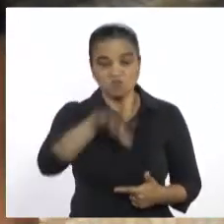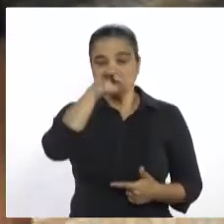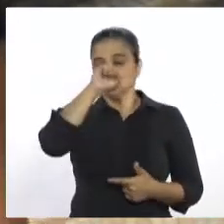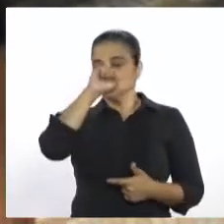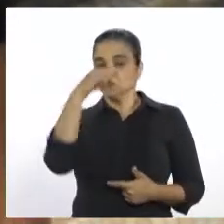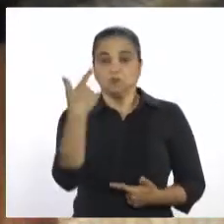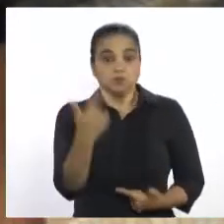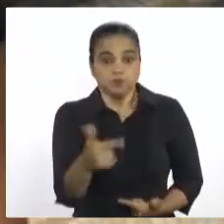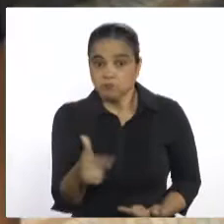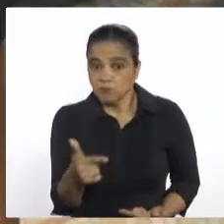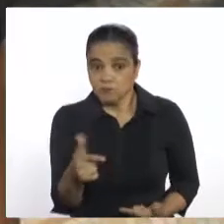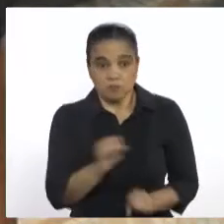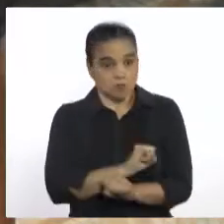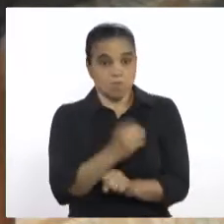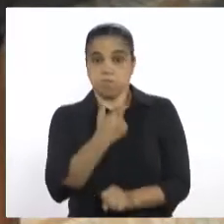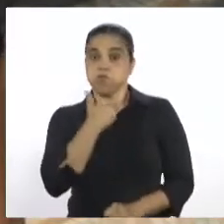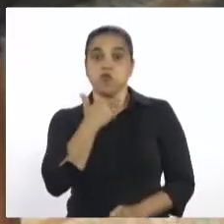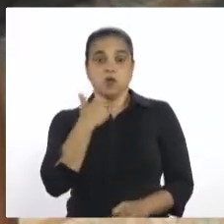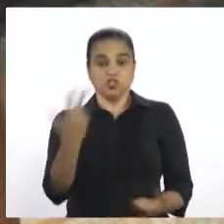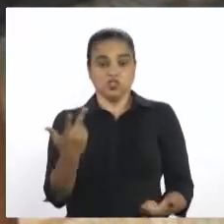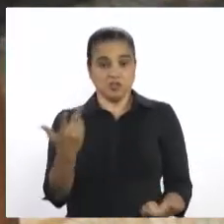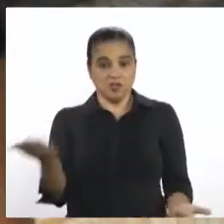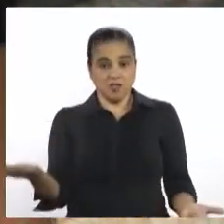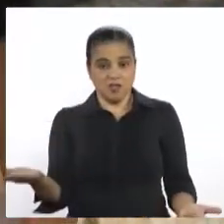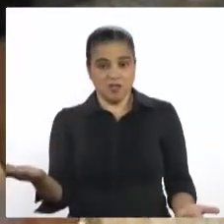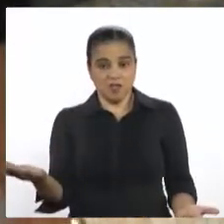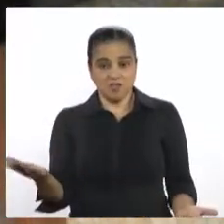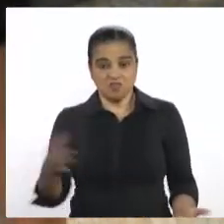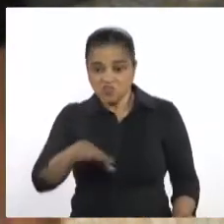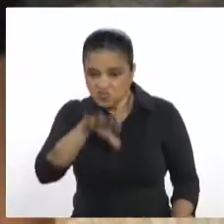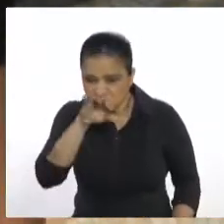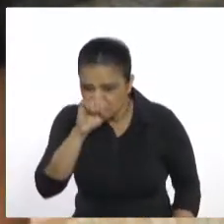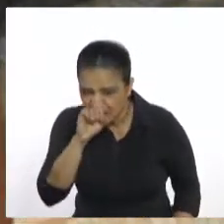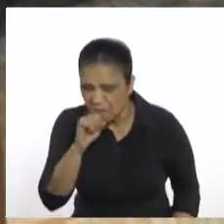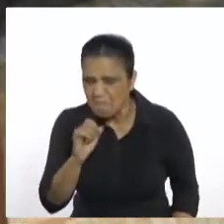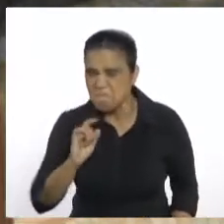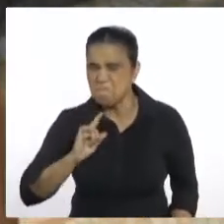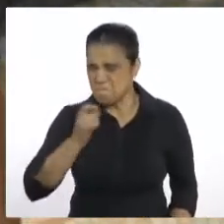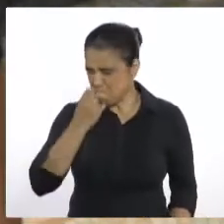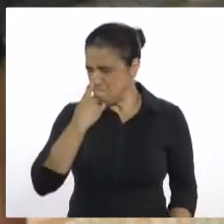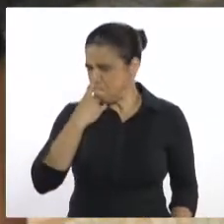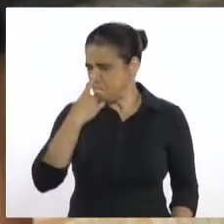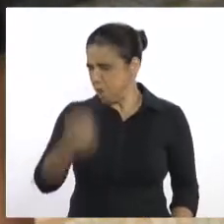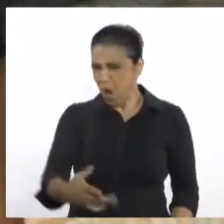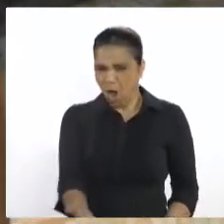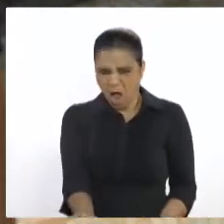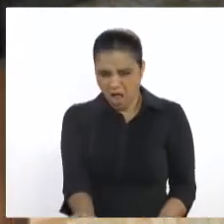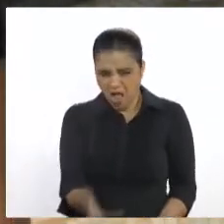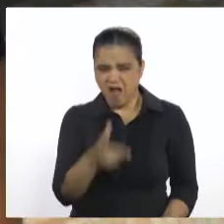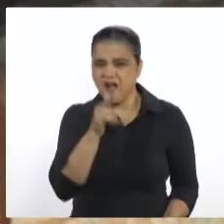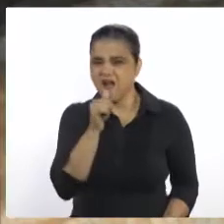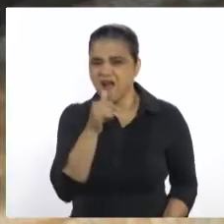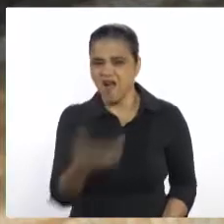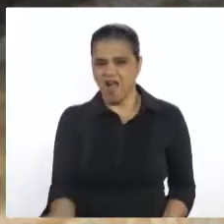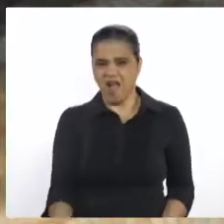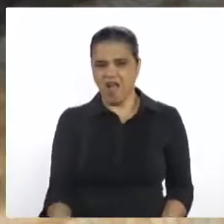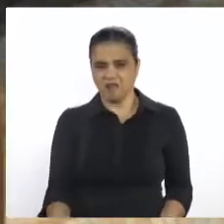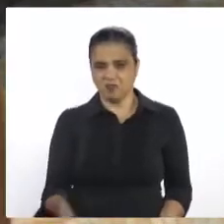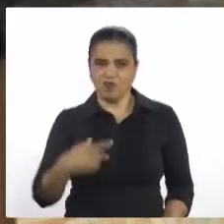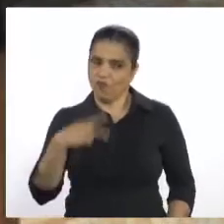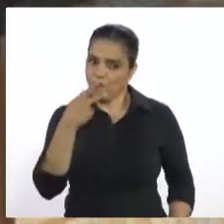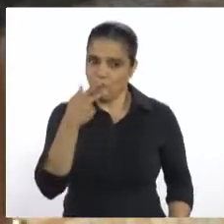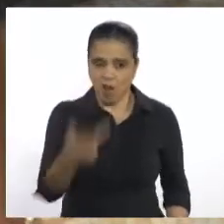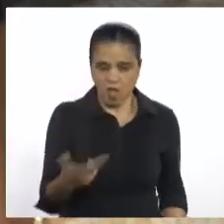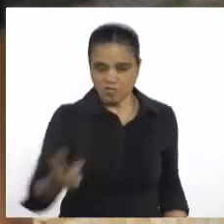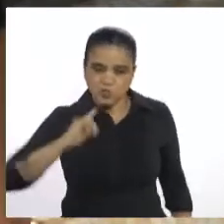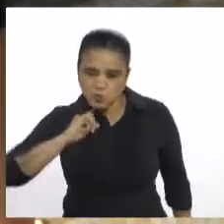E sabe o que, que a água está tendo? Cheiro de podridão, gosto de besteira. Não vou nem citar aqui, mas o que eu escuto é, sabe